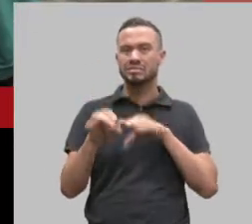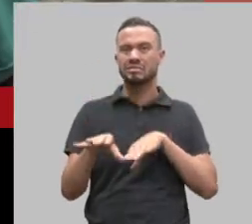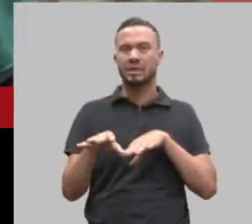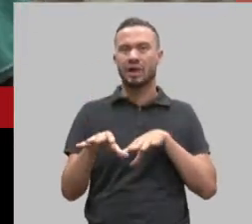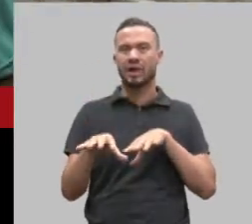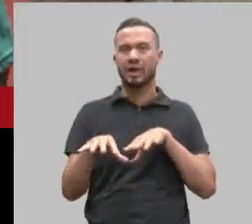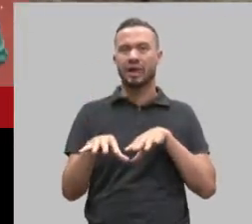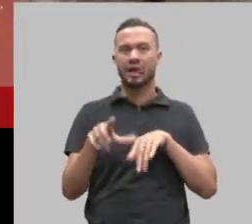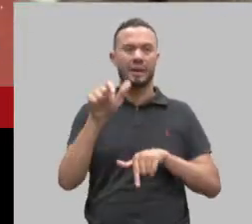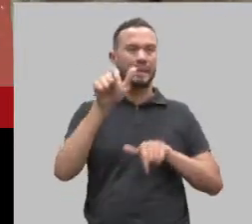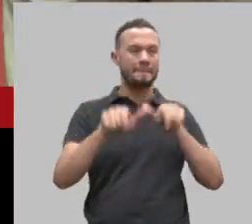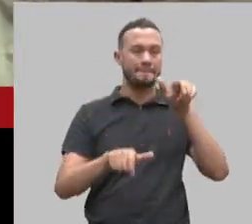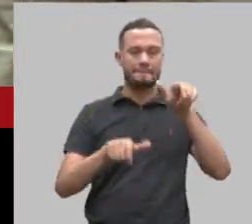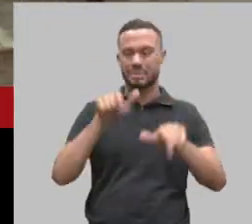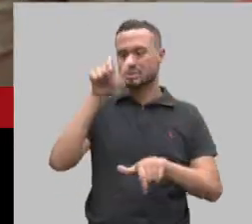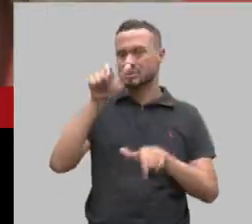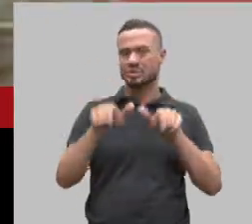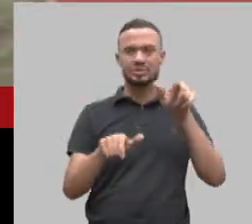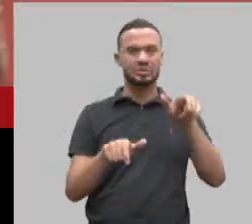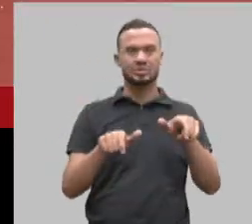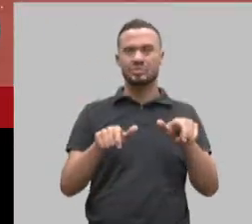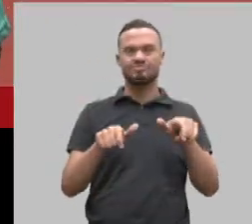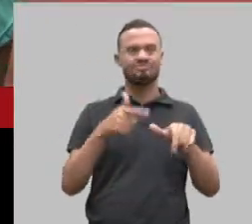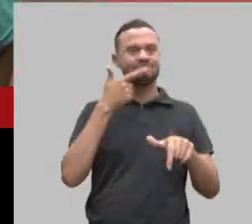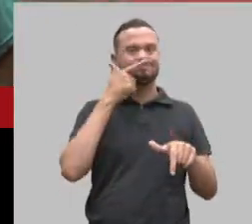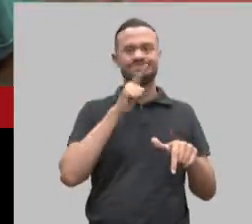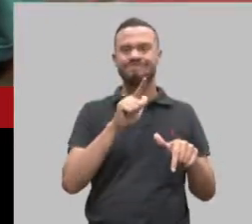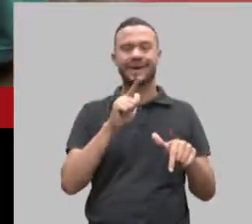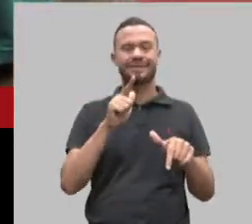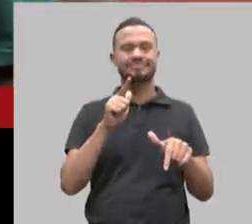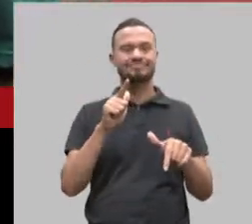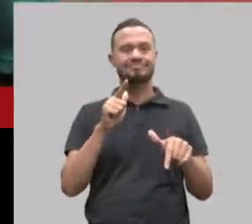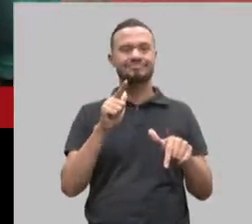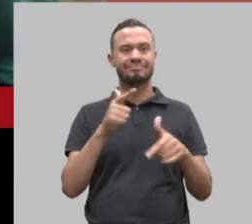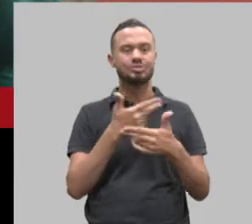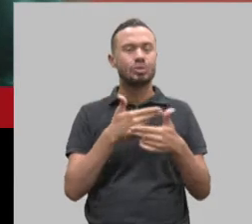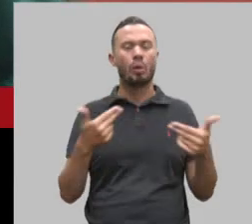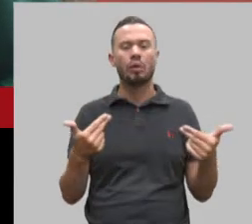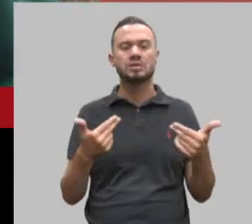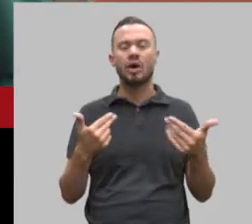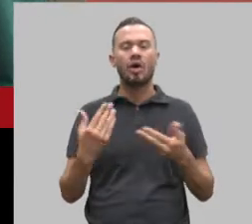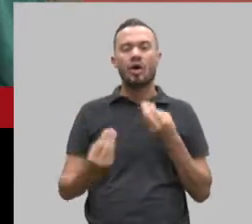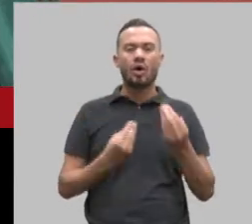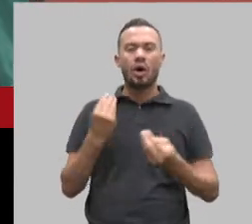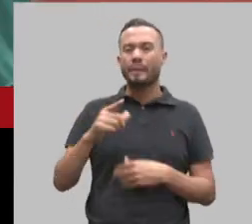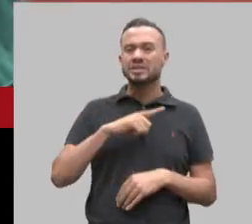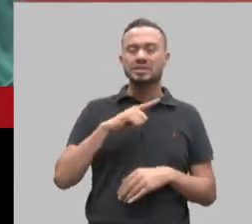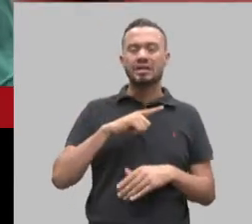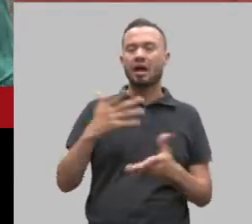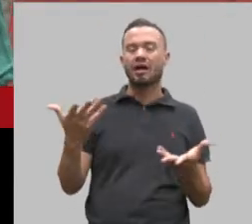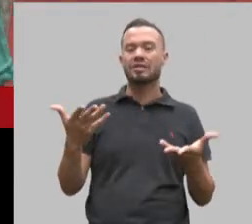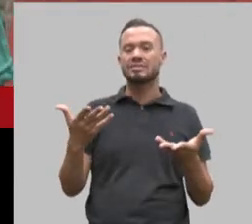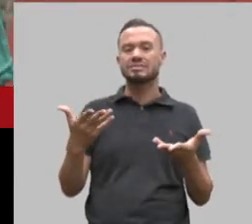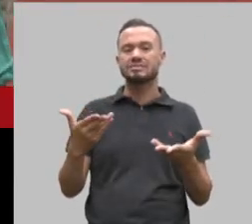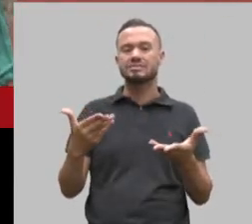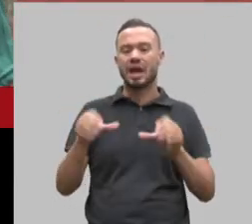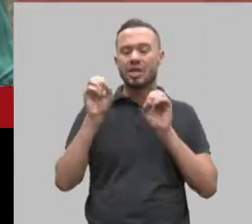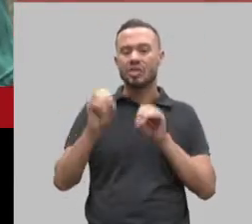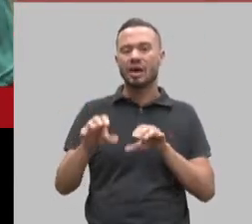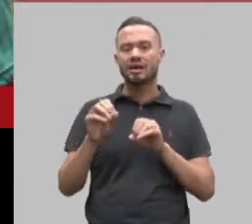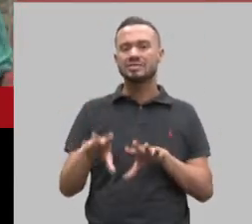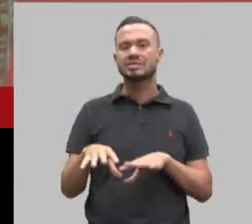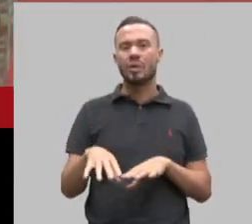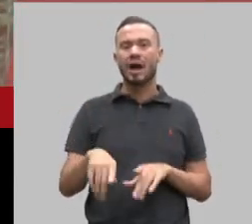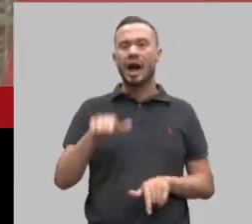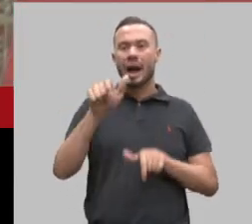são atendidas até quando como existirá educação onde uma minoria onde uma minoria não é ouvida